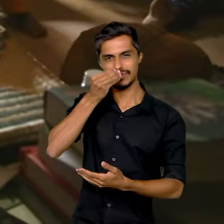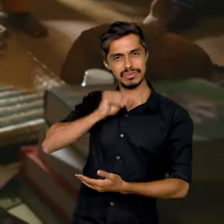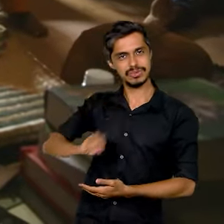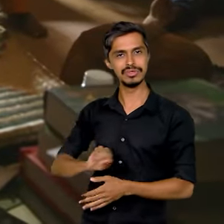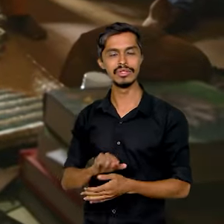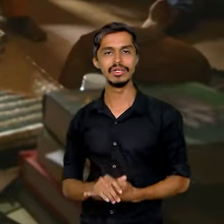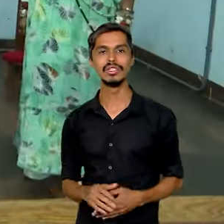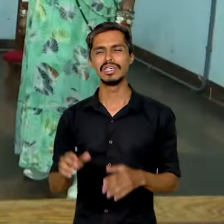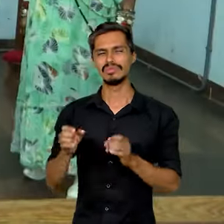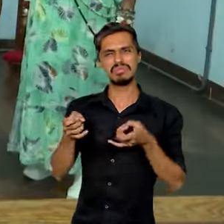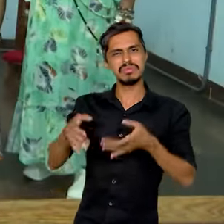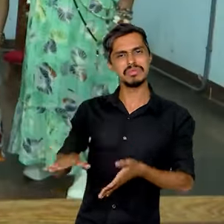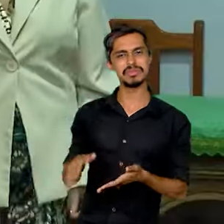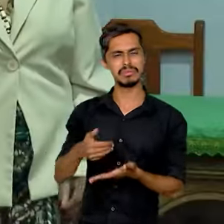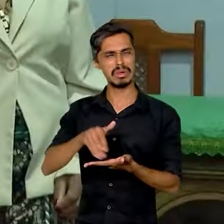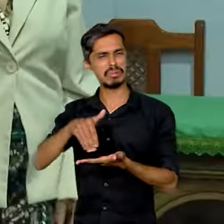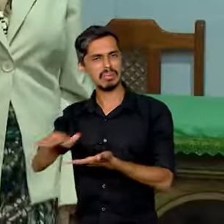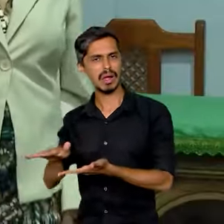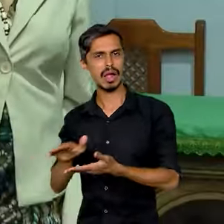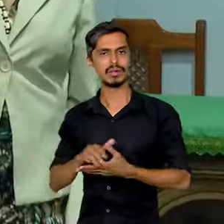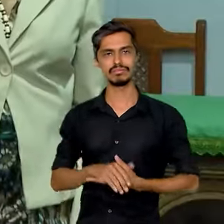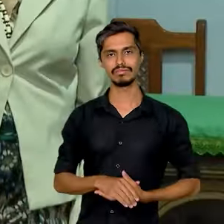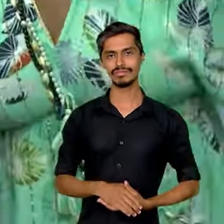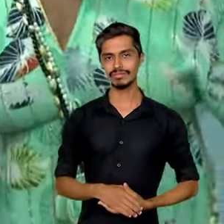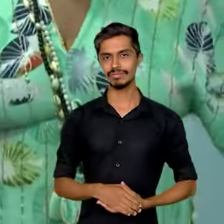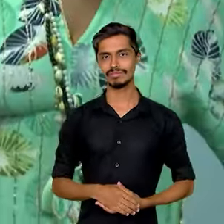foram ignoradas, deixadas de lado.